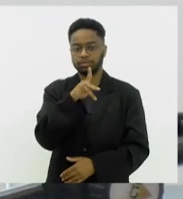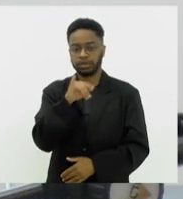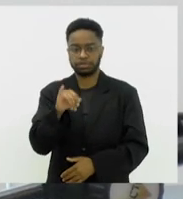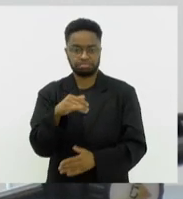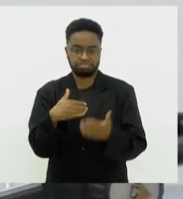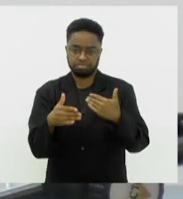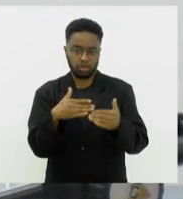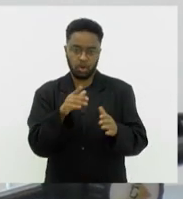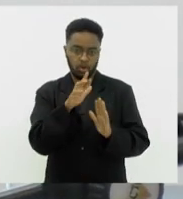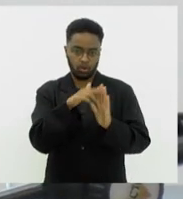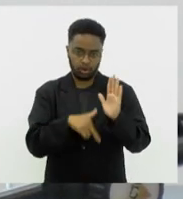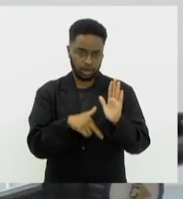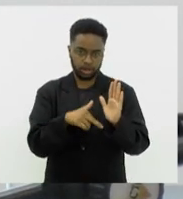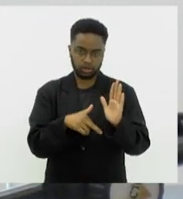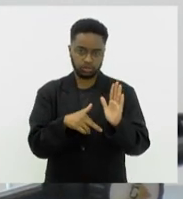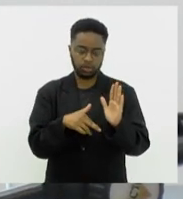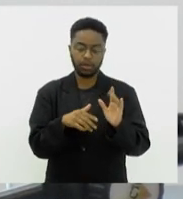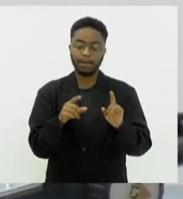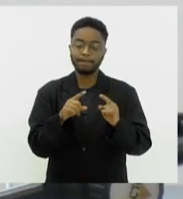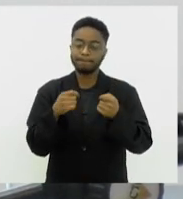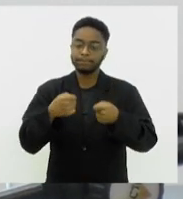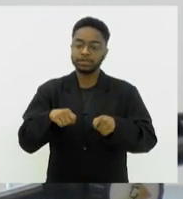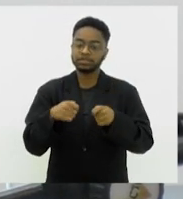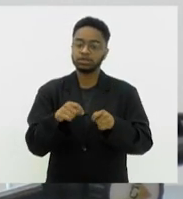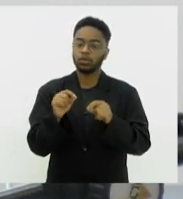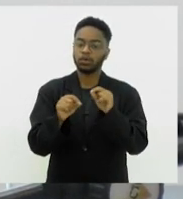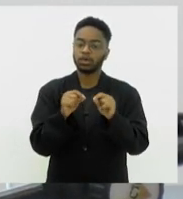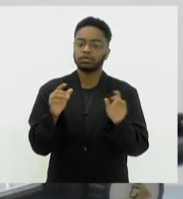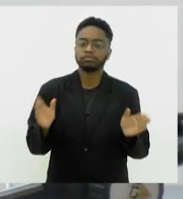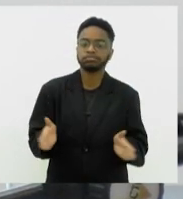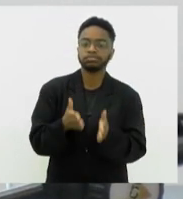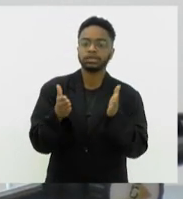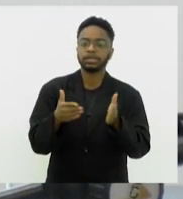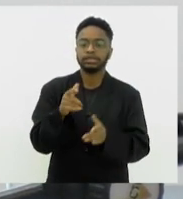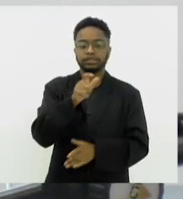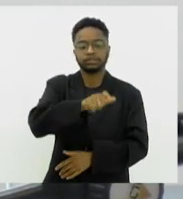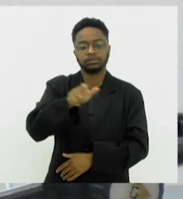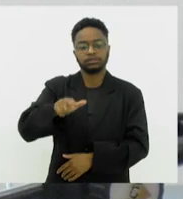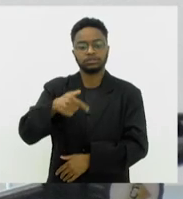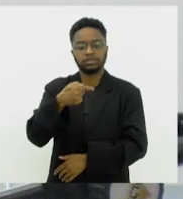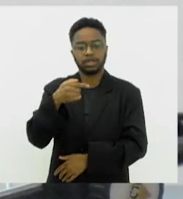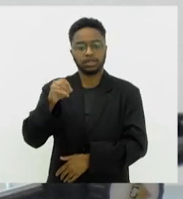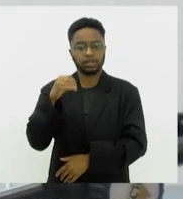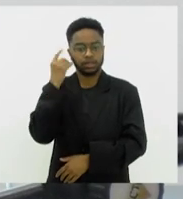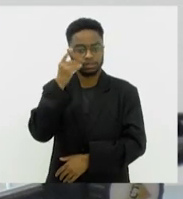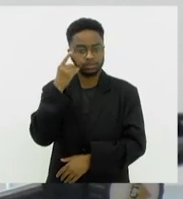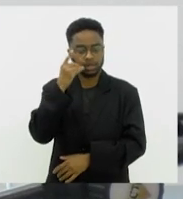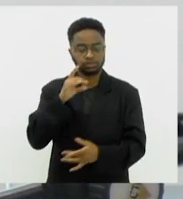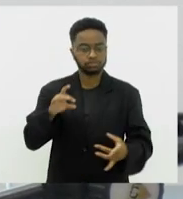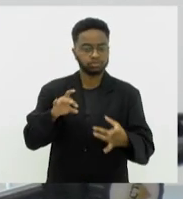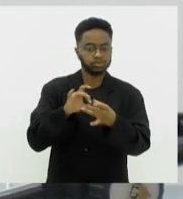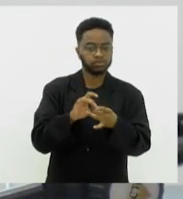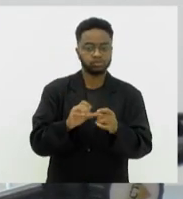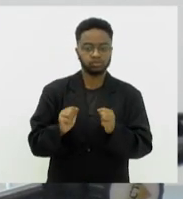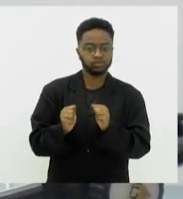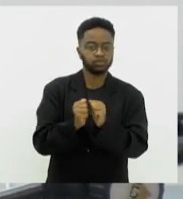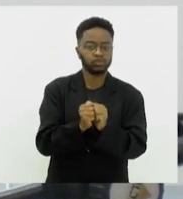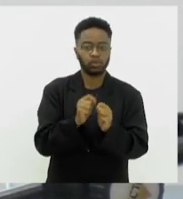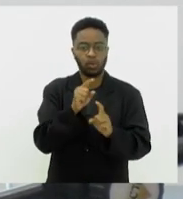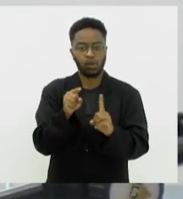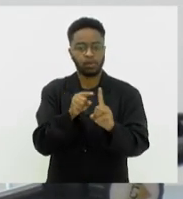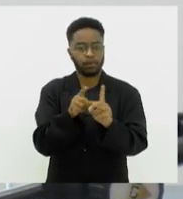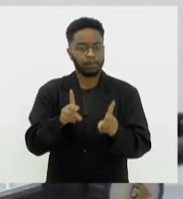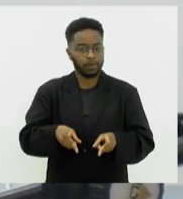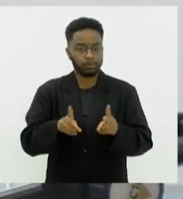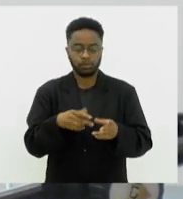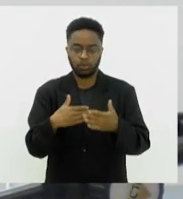relatório conclusivo deve ser semente para que todos os 70 Deputados se unam nessa missão Não importam